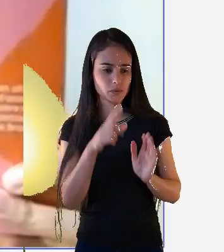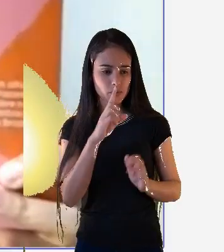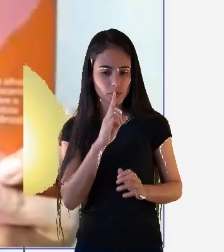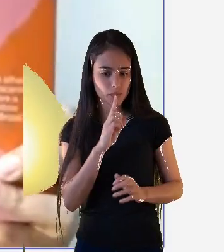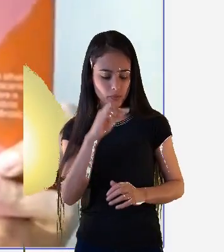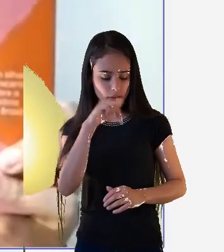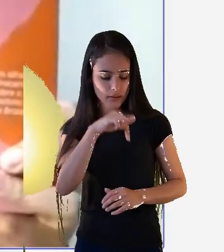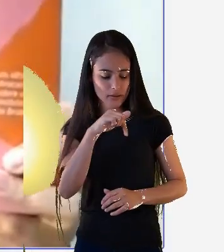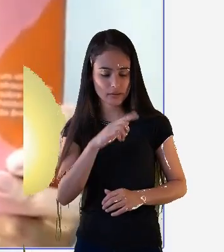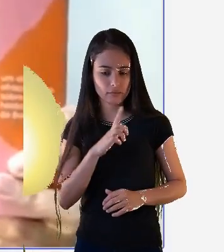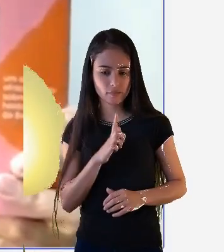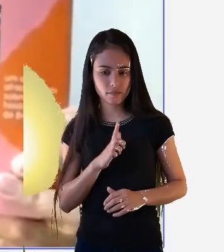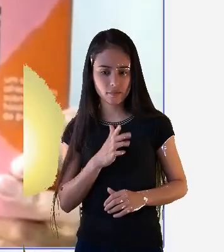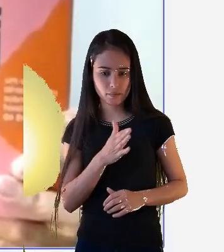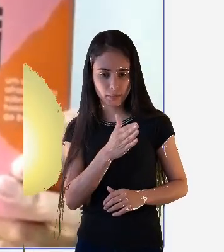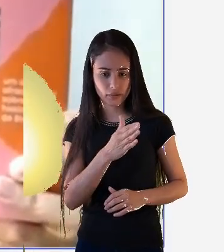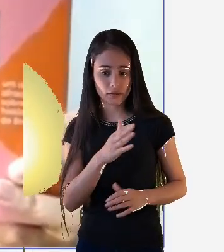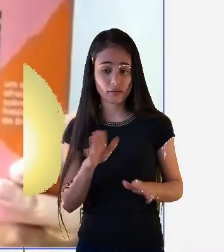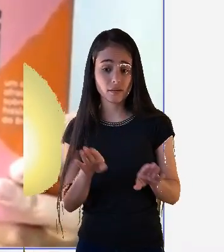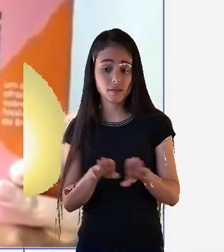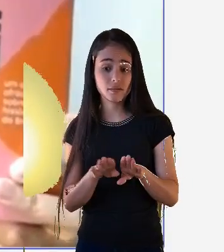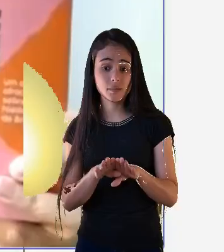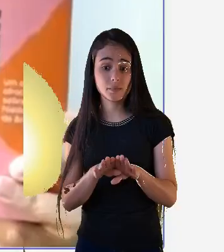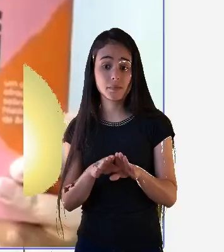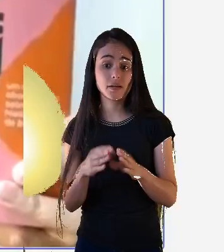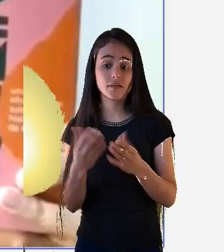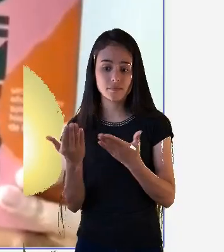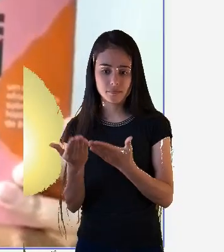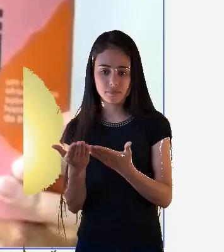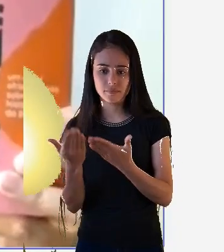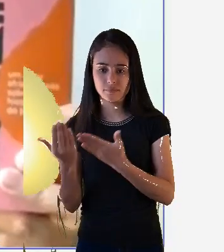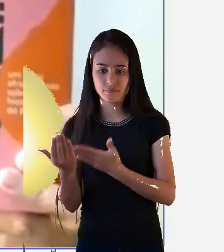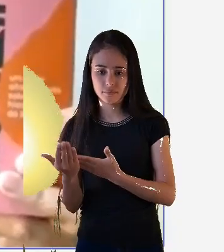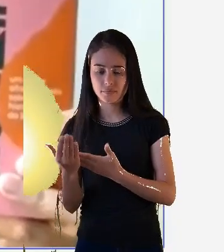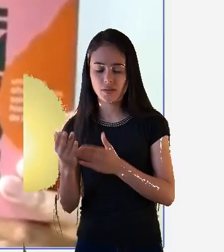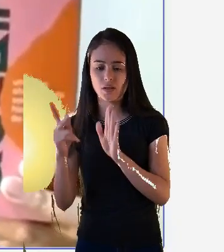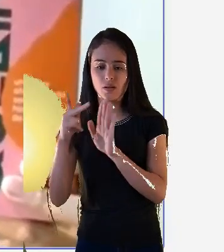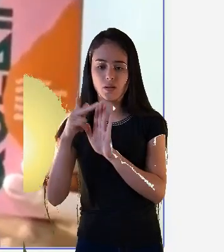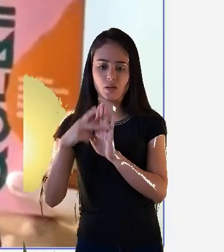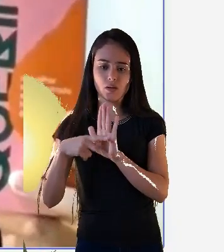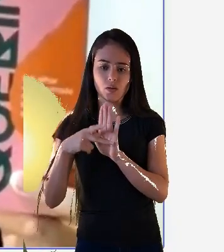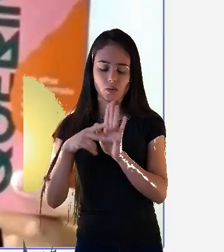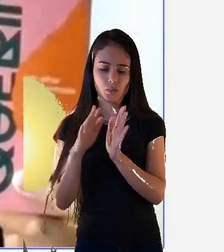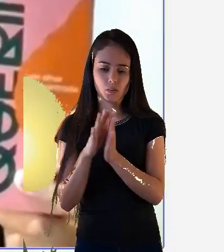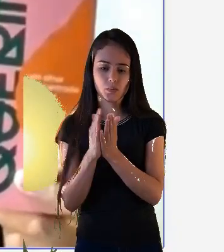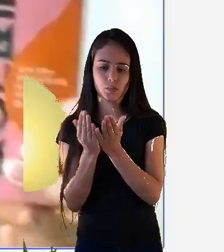o Projeto Querino, o livro do Tiago Rogério, que é o nosso autor homenageado.